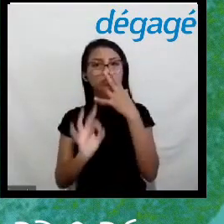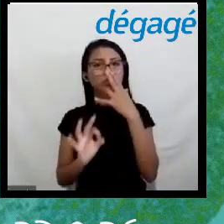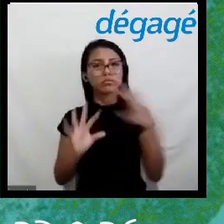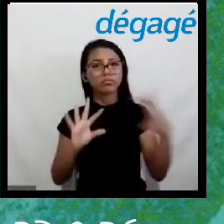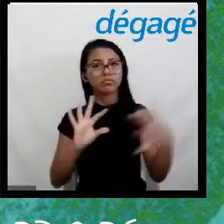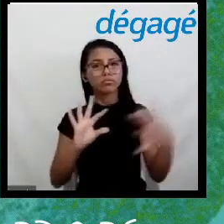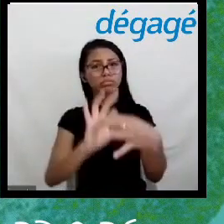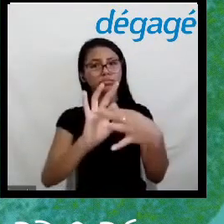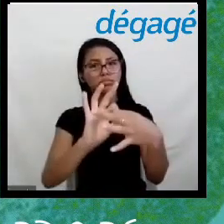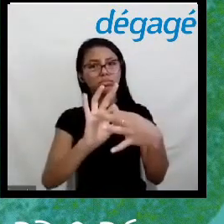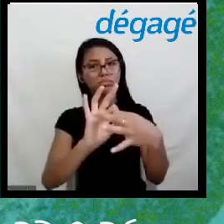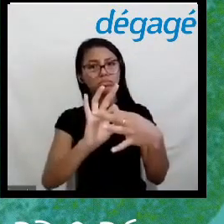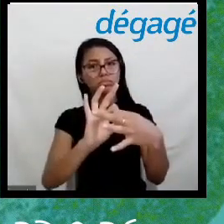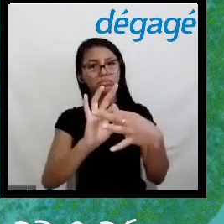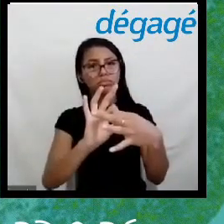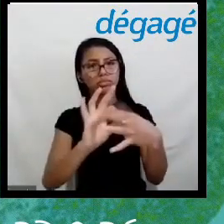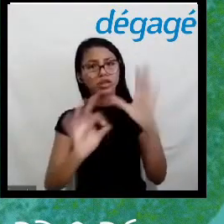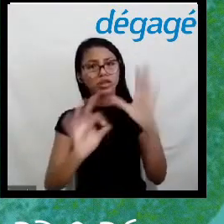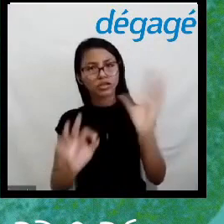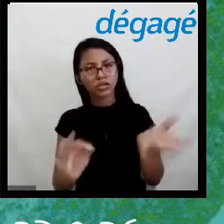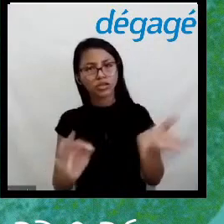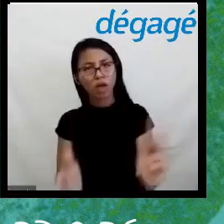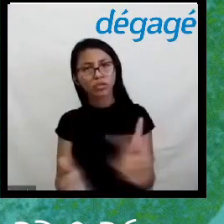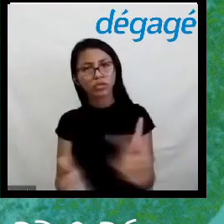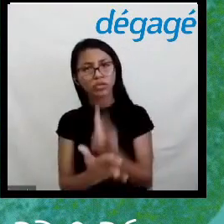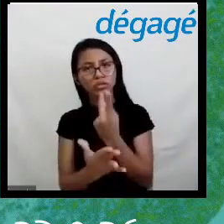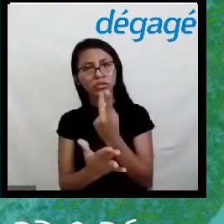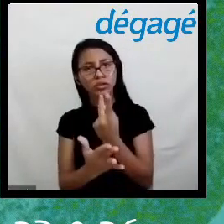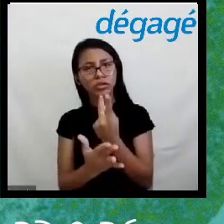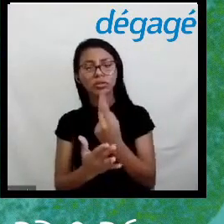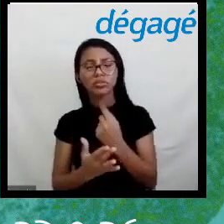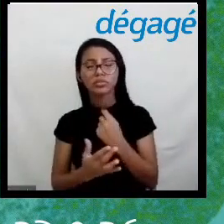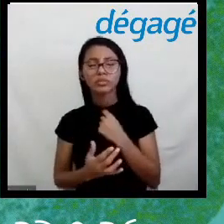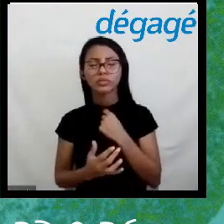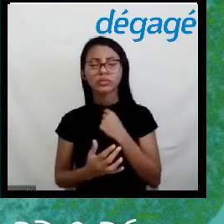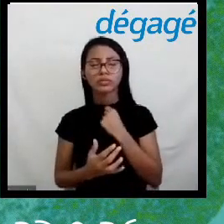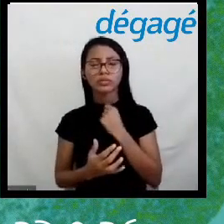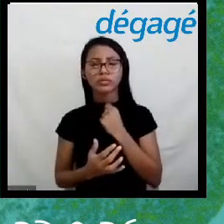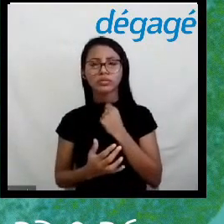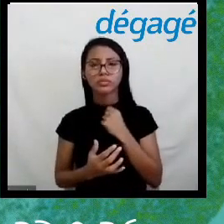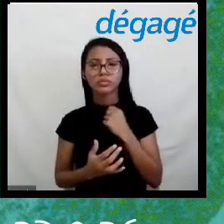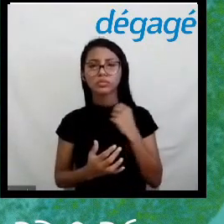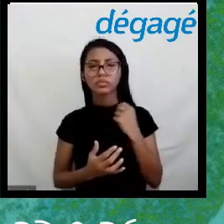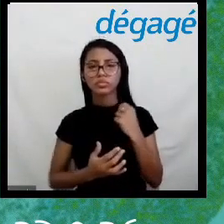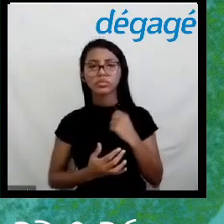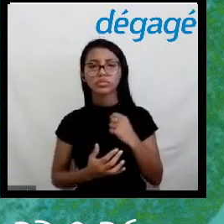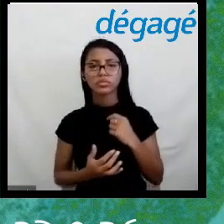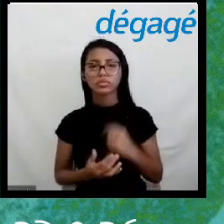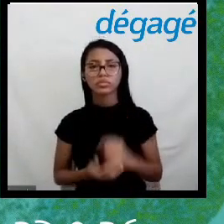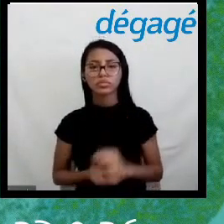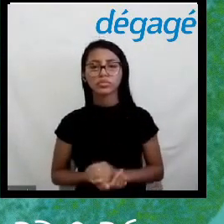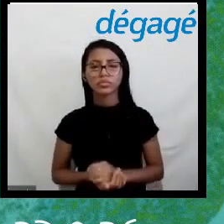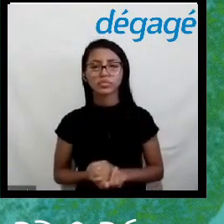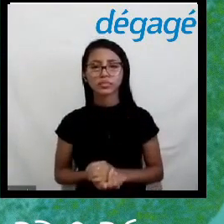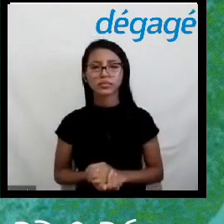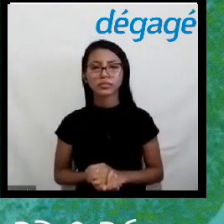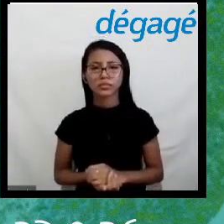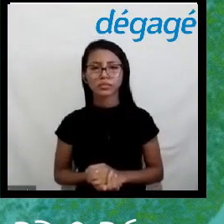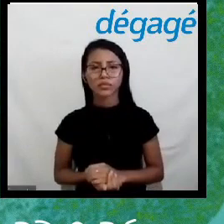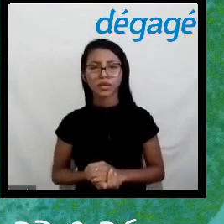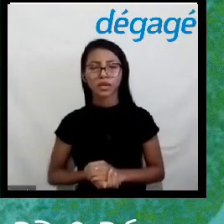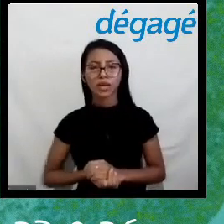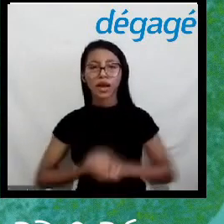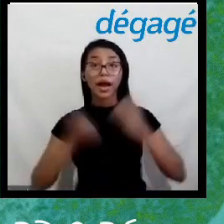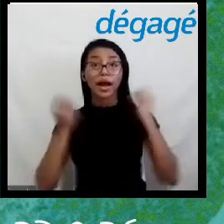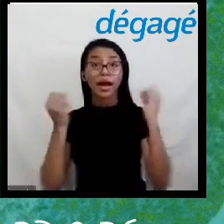pensar. Aí tem comentários do José Lincoln, dizendo Lincoln, Irã, estamos adorando as